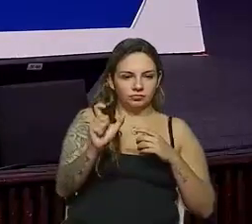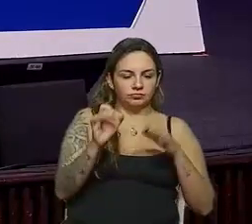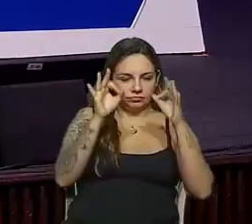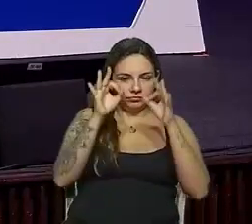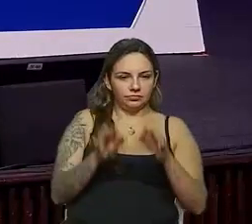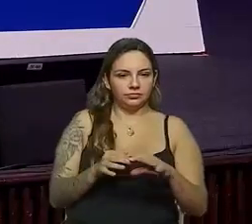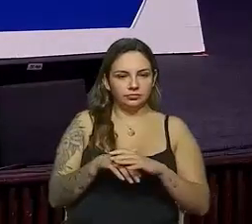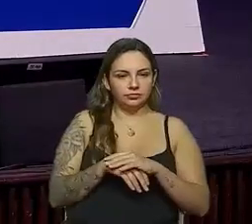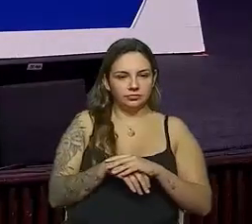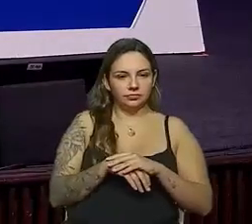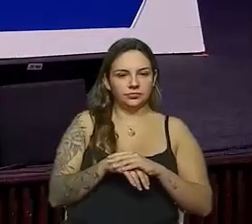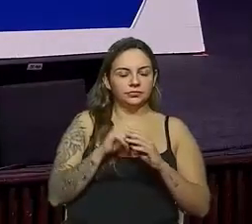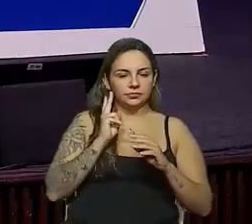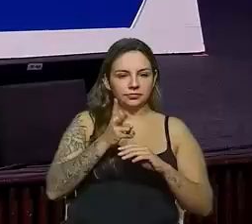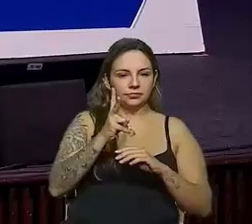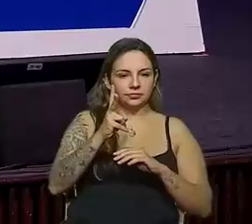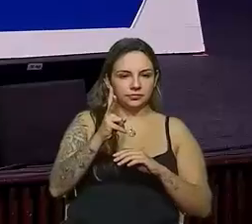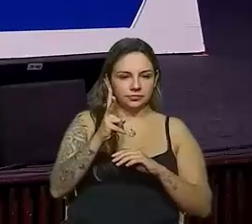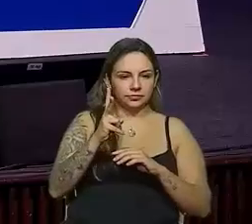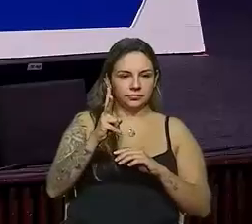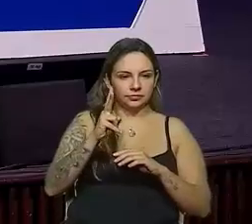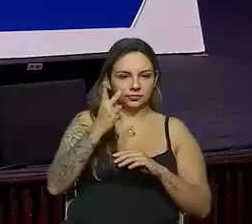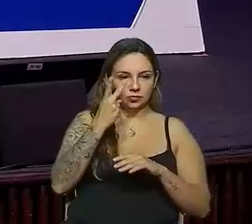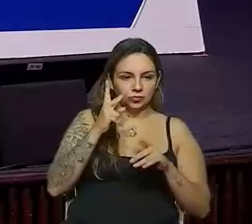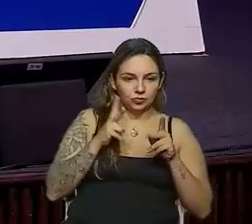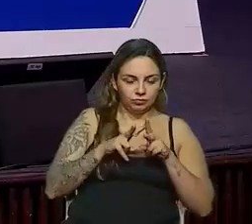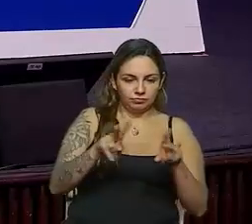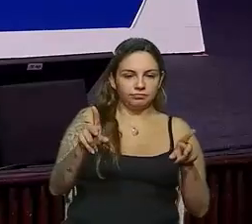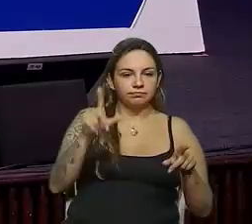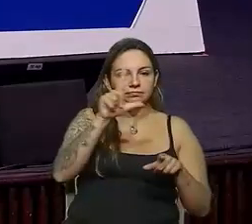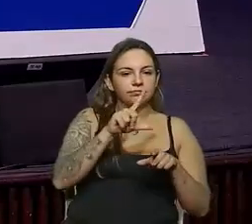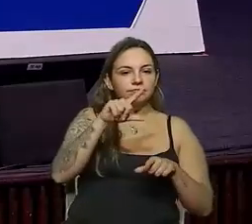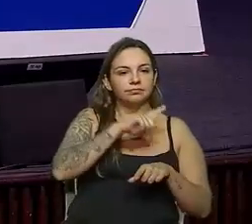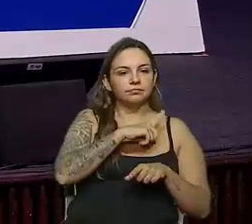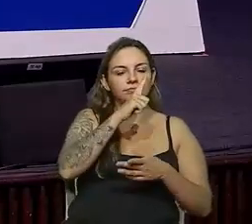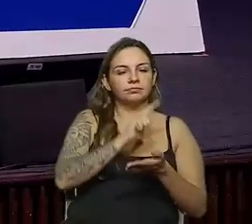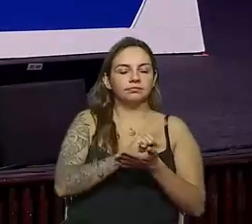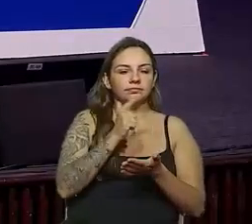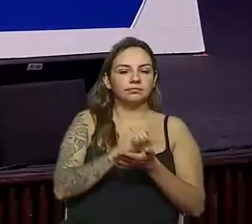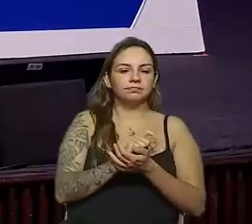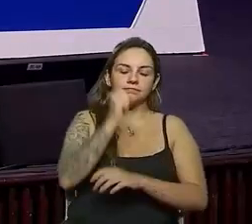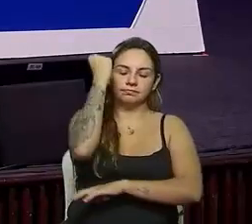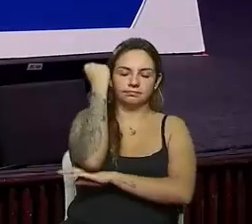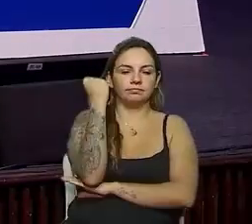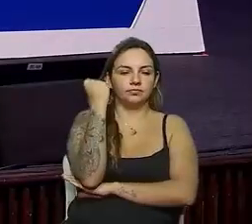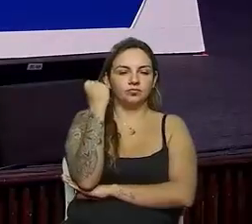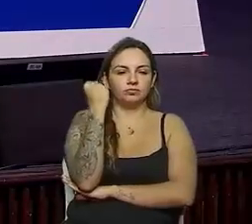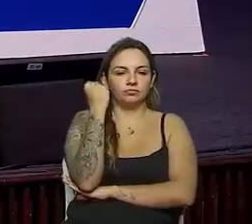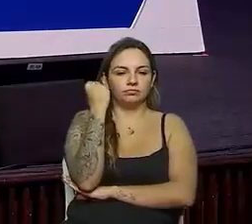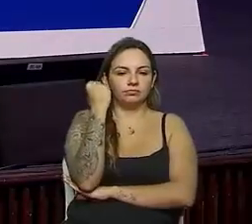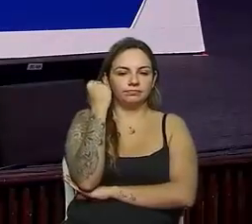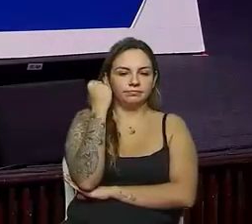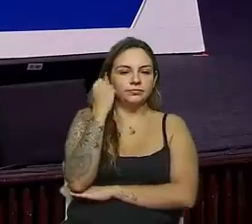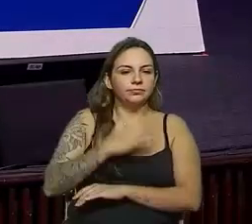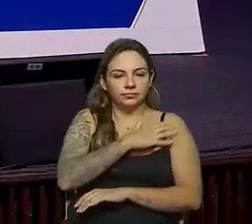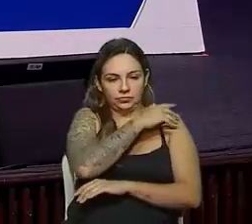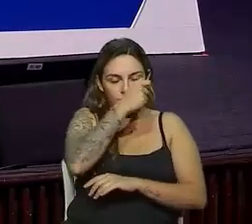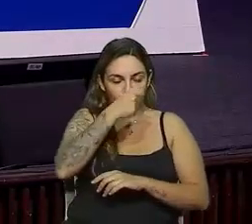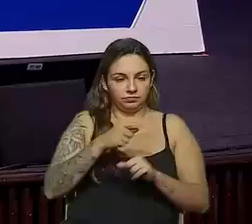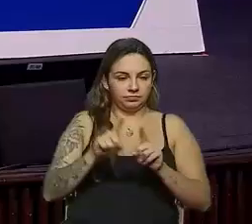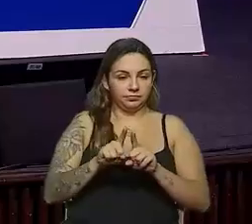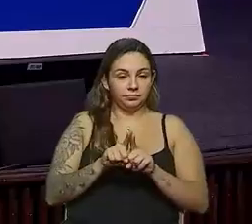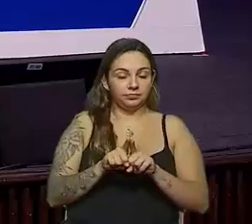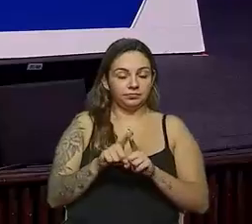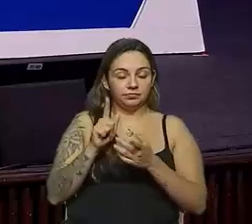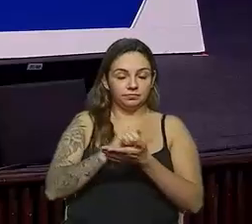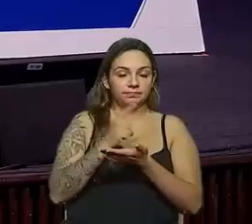de ordem, mesmo com ambiguidades, a literatura teve um papel de resistência na ditadura militar e